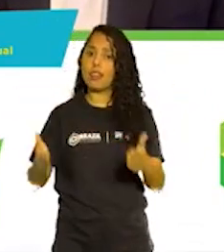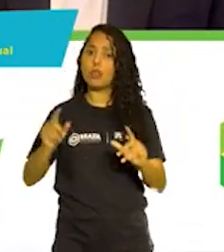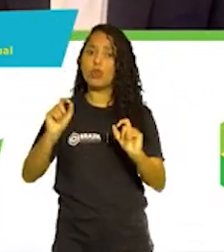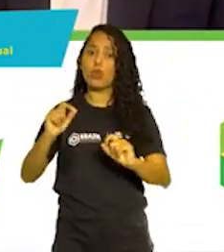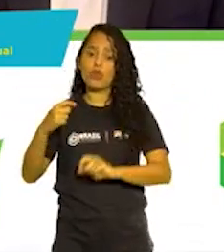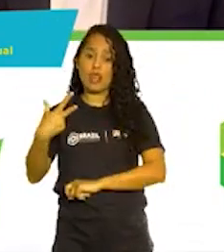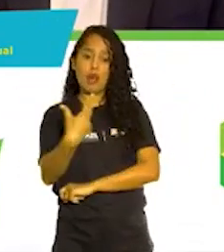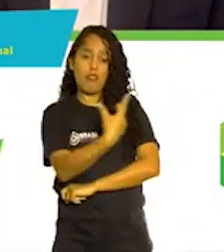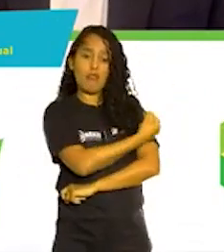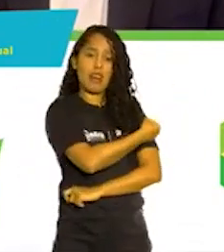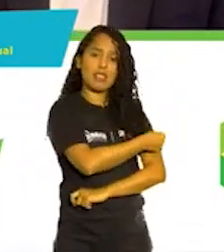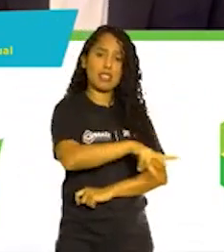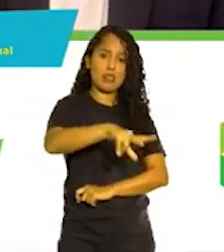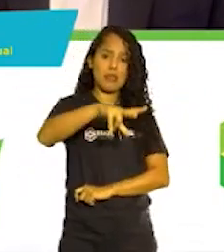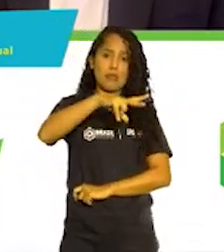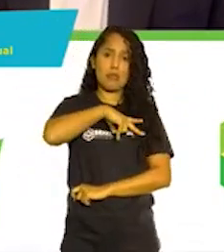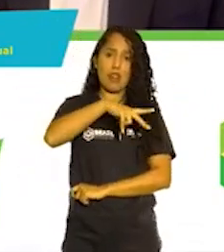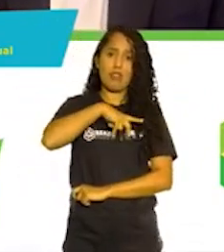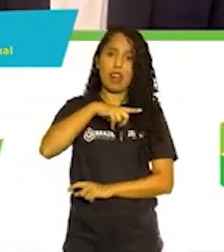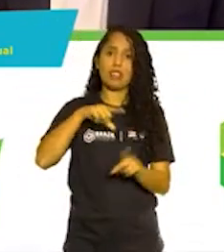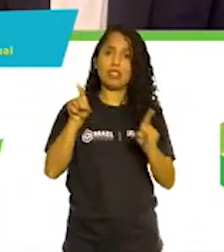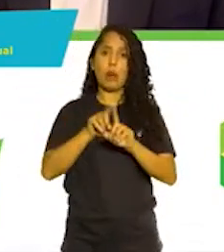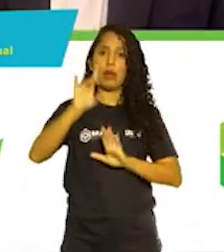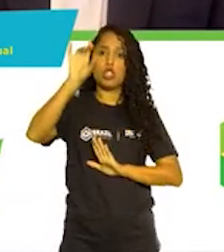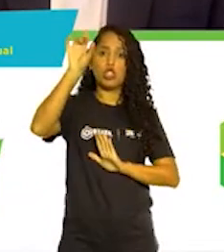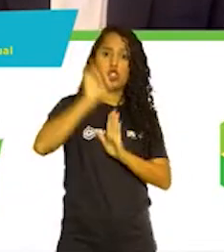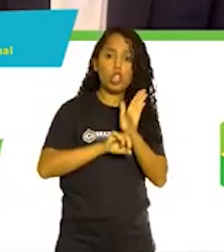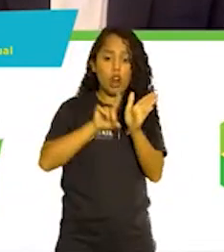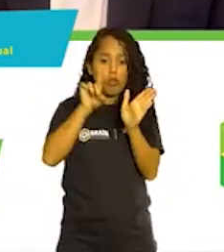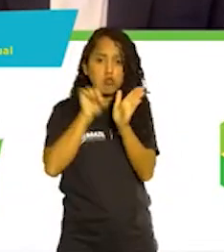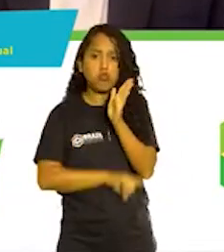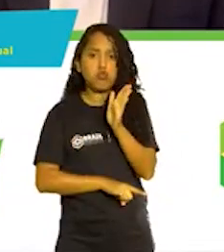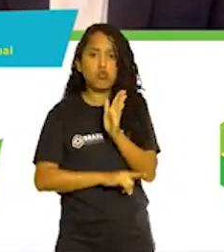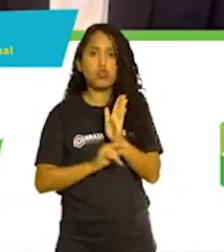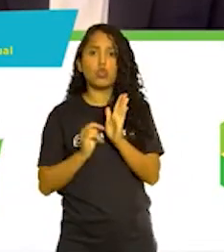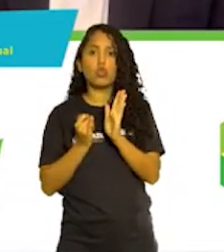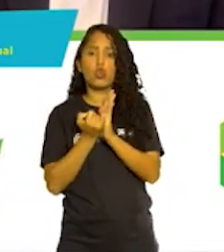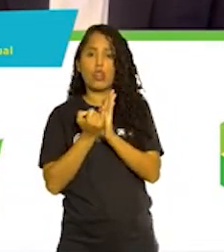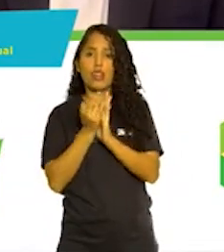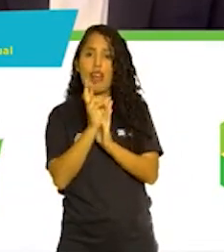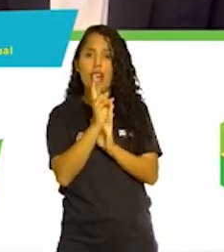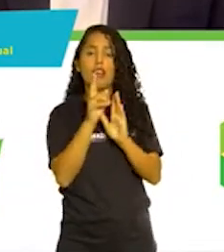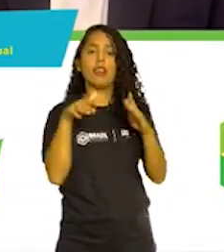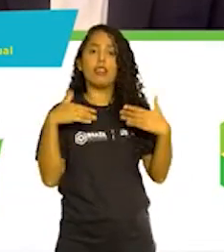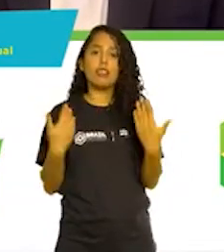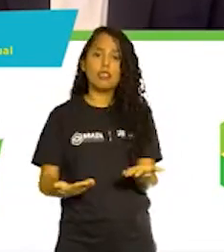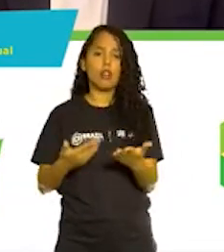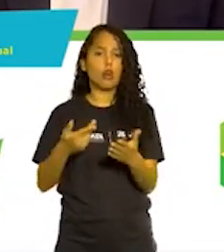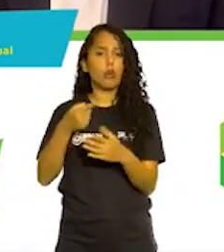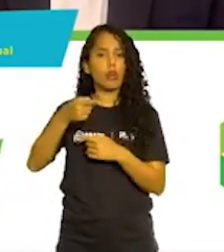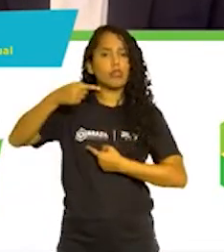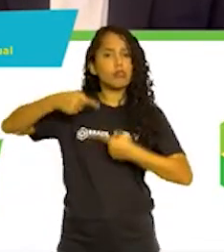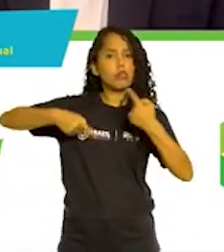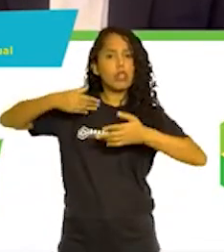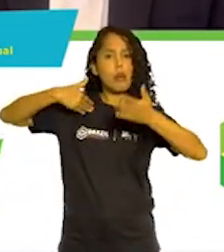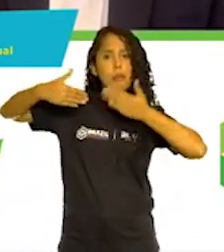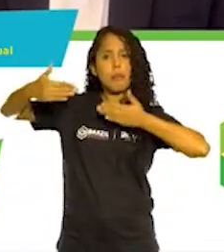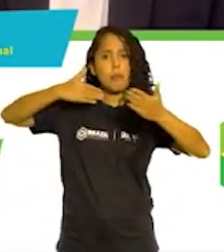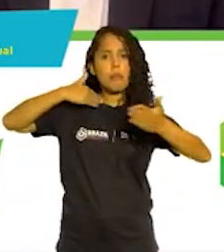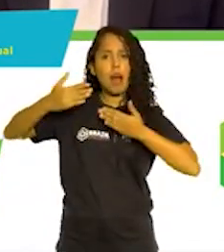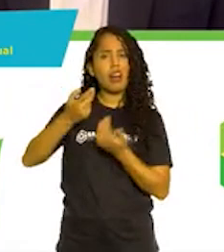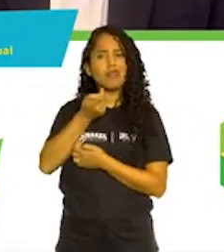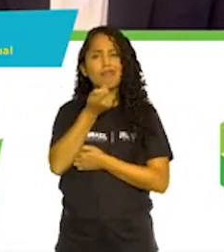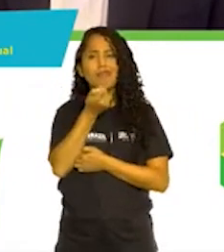privada com direito a bater no imposto de renda, estava no projeto original. Então, também, o debate ele é pouco